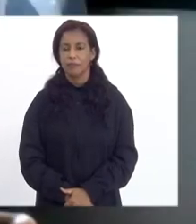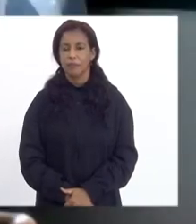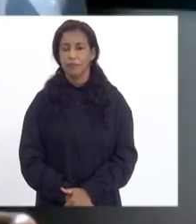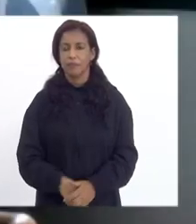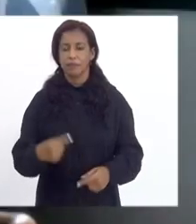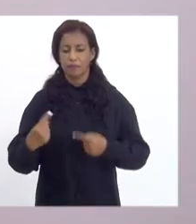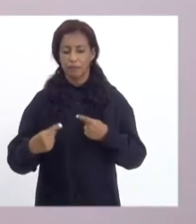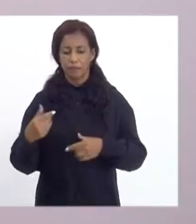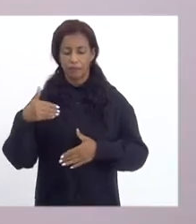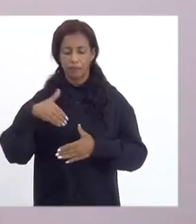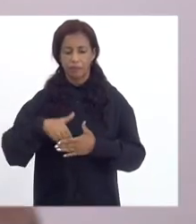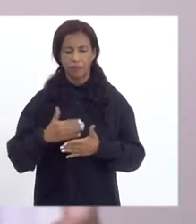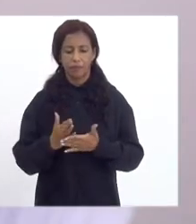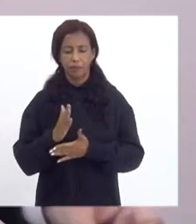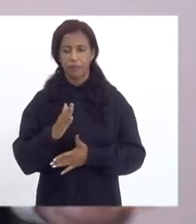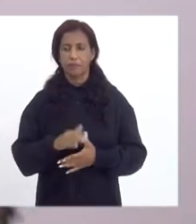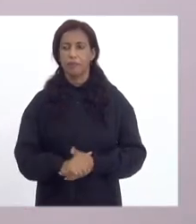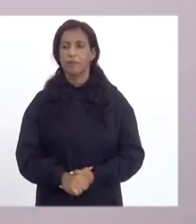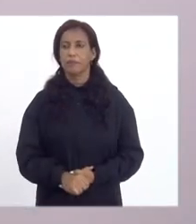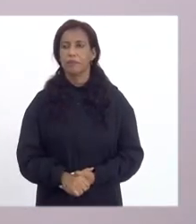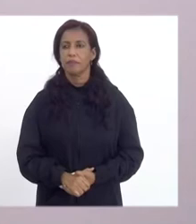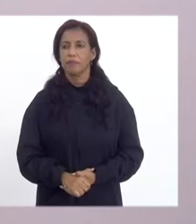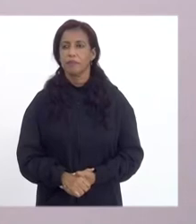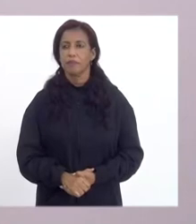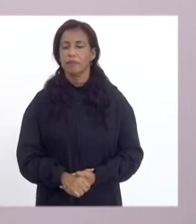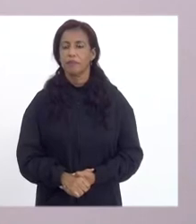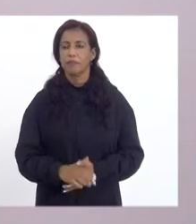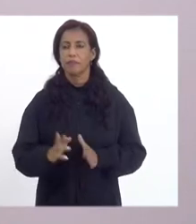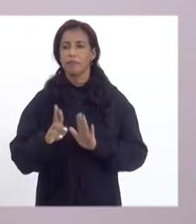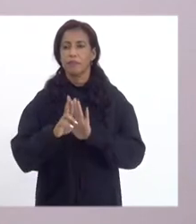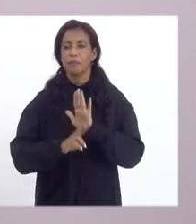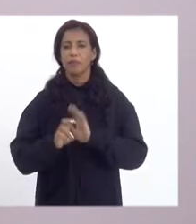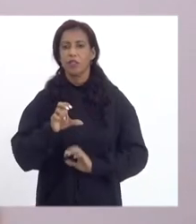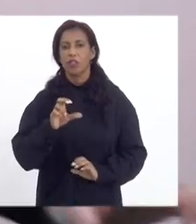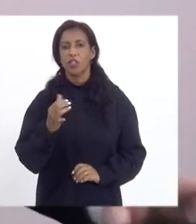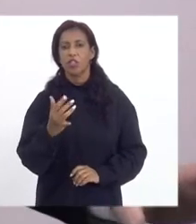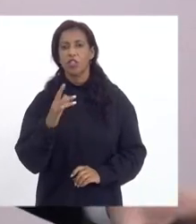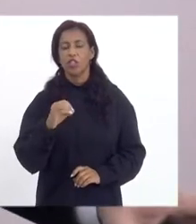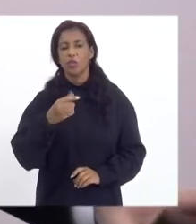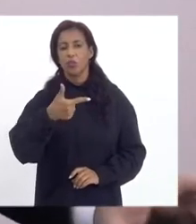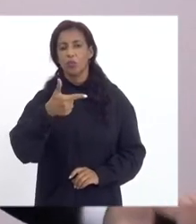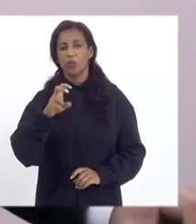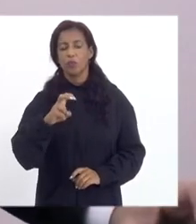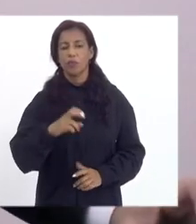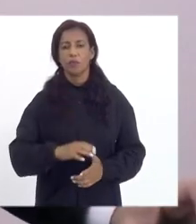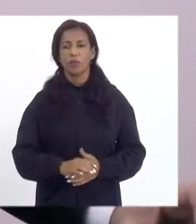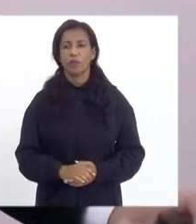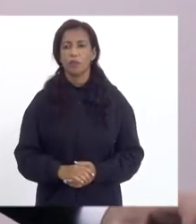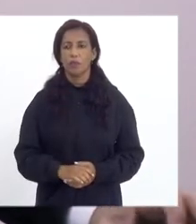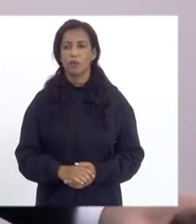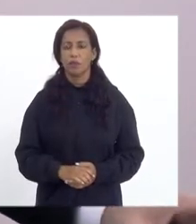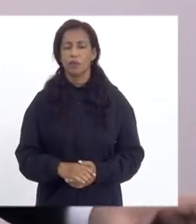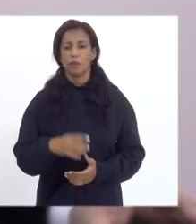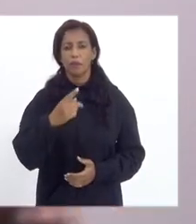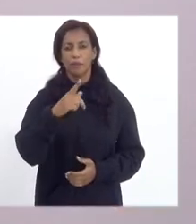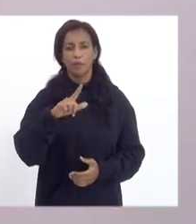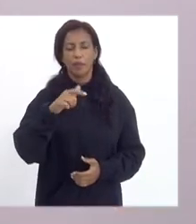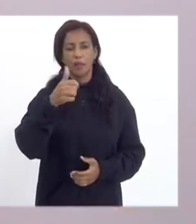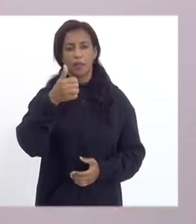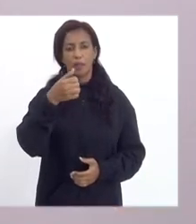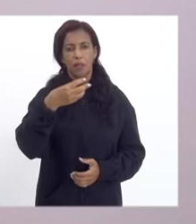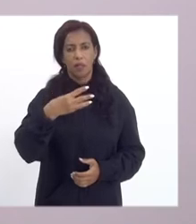Em discussão e em votação, aprovado. Relator deputado Chico Machado, 25 da pauta. Projeto de lei